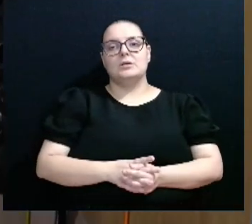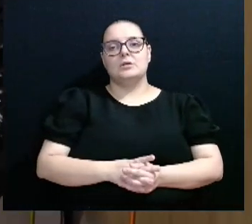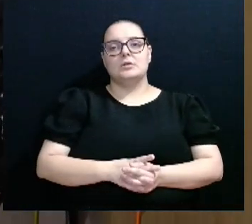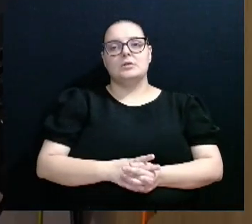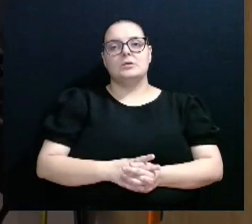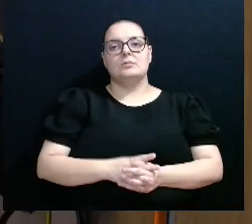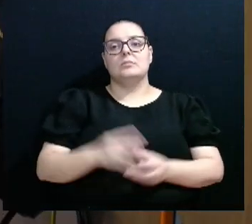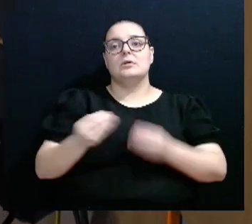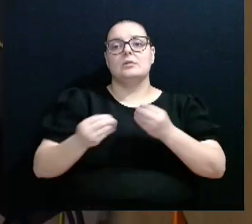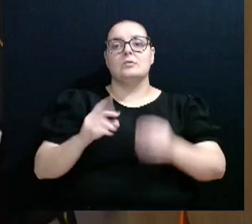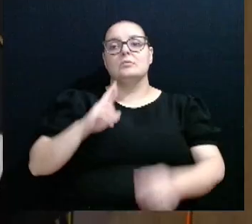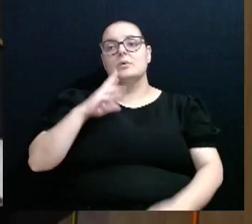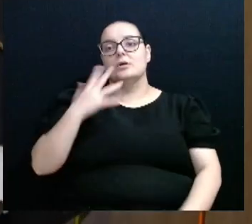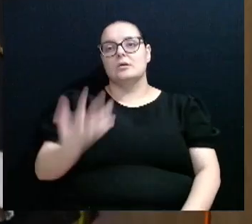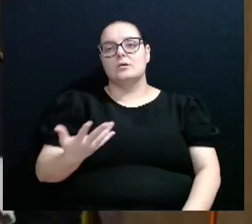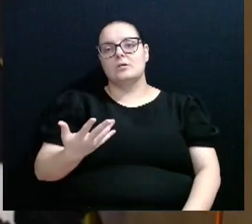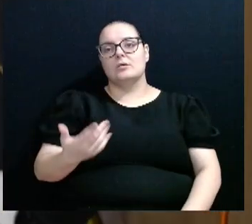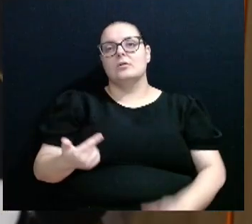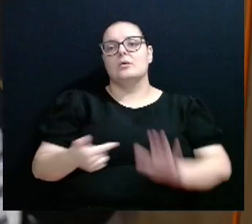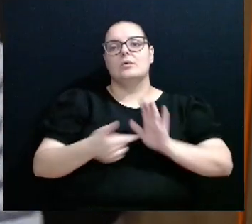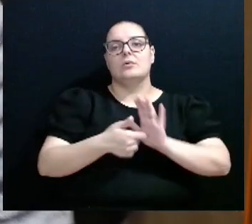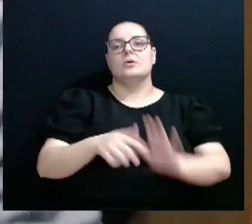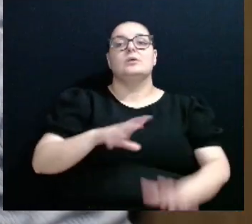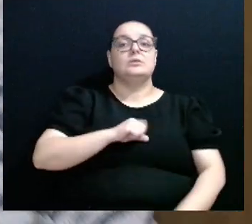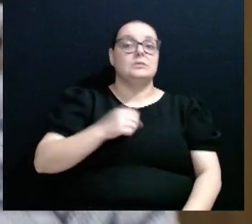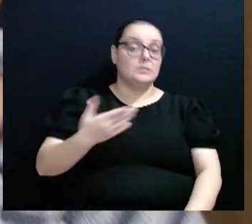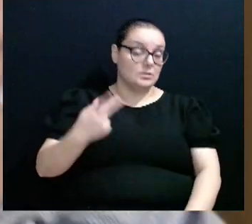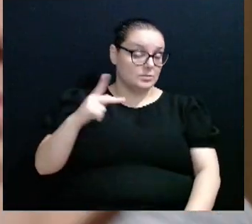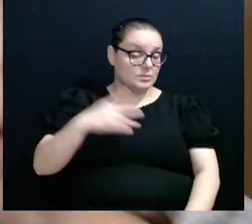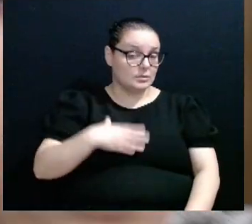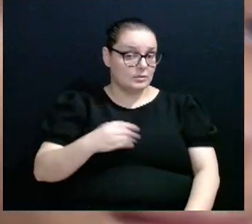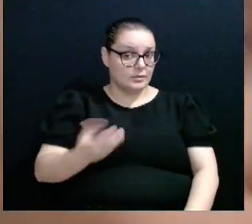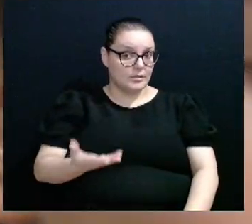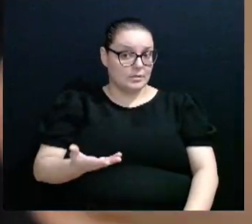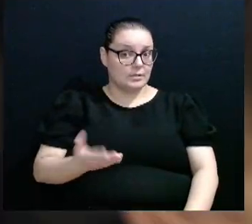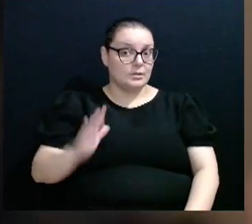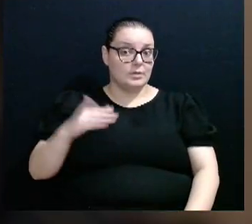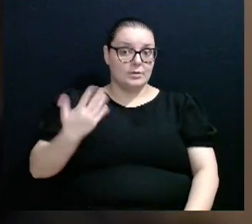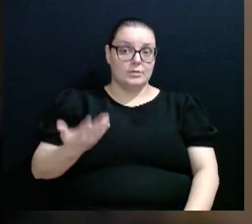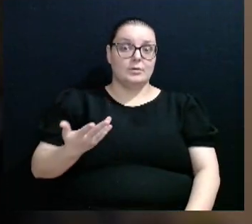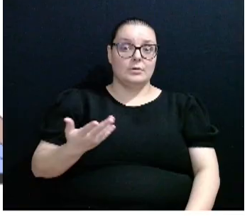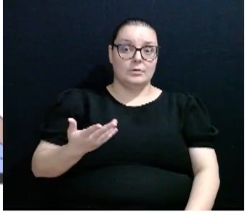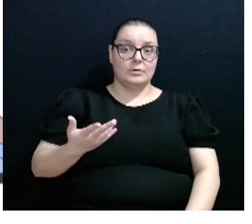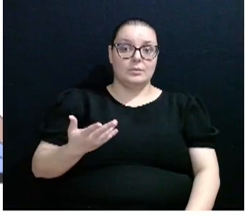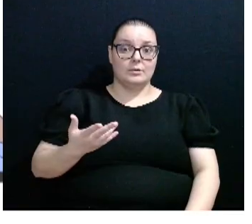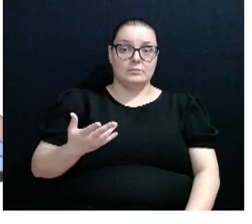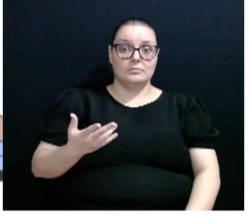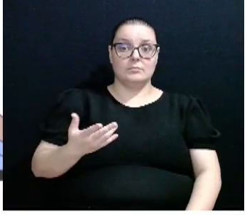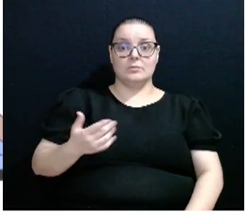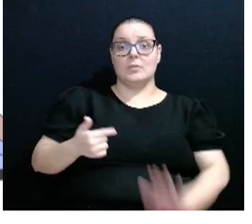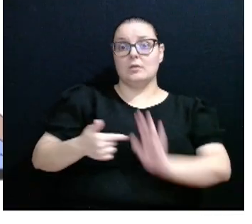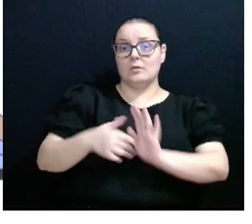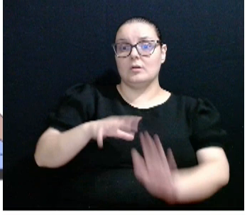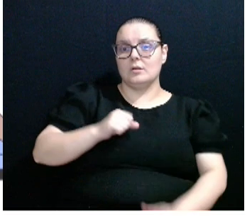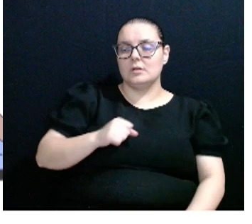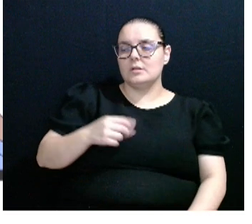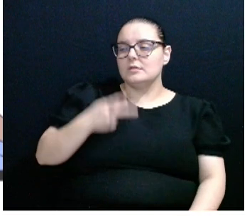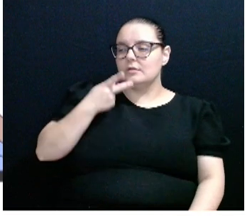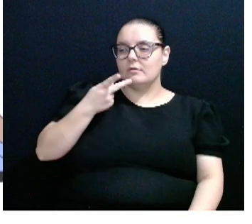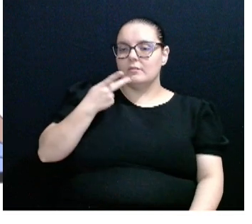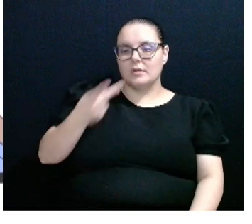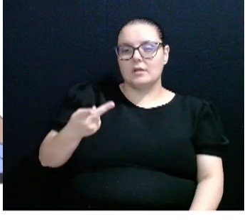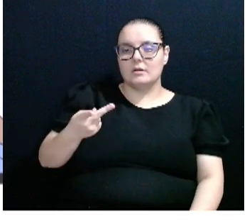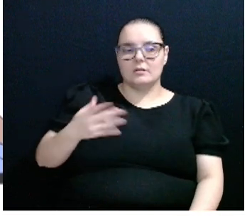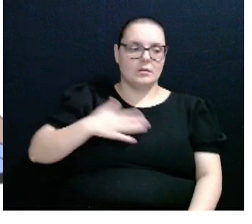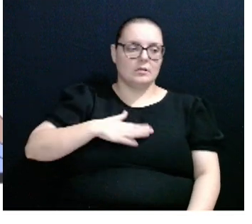resolve isso? Mostrando assim, olha, você gosta desse apelido? Quando alguém coloca o apelido você gosta? Não. E se eu te chamar de alguma coisa que você não gosta? Não, eu não quero. E por